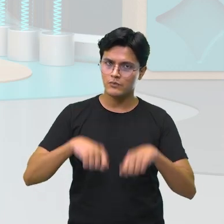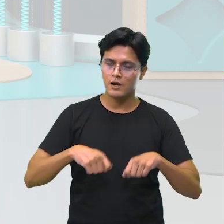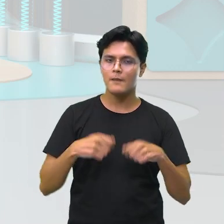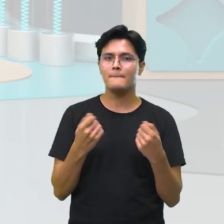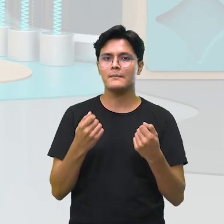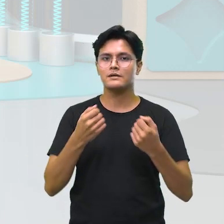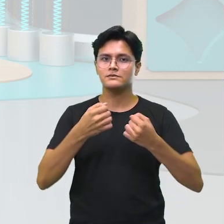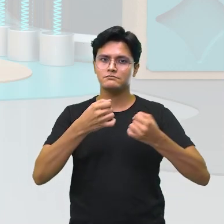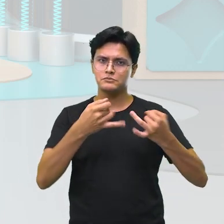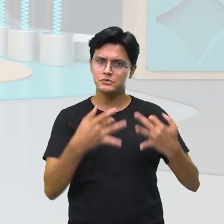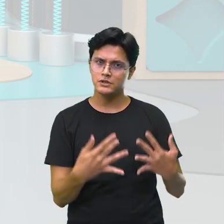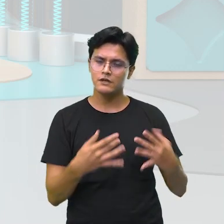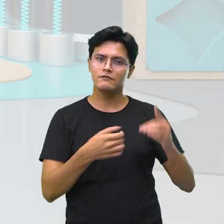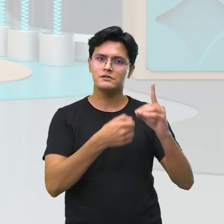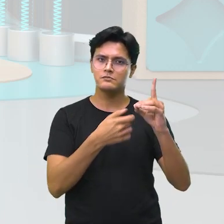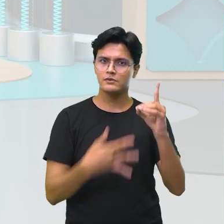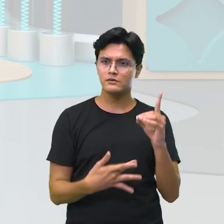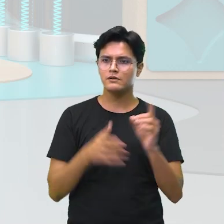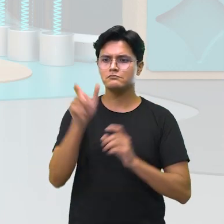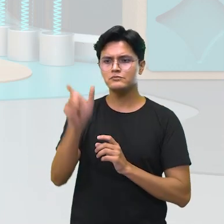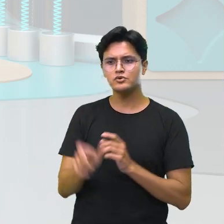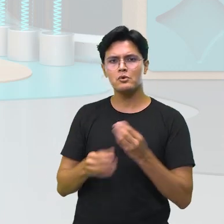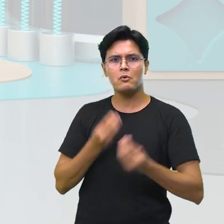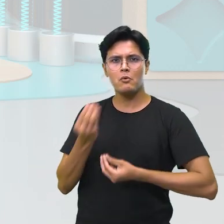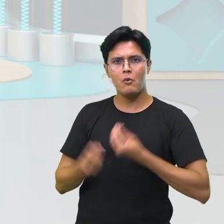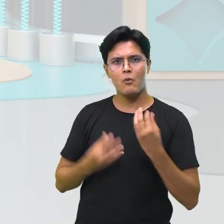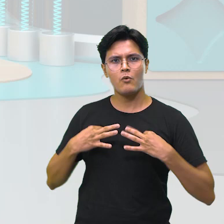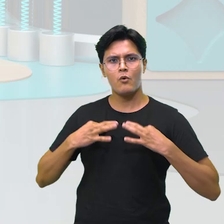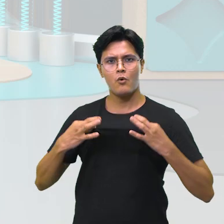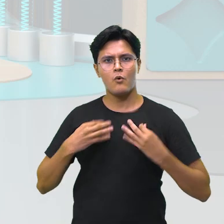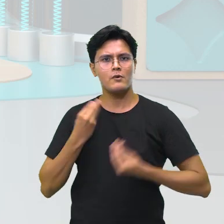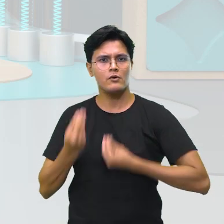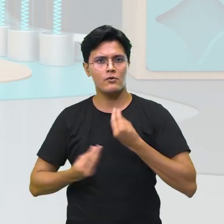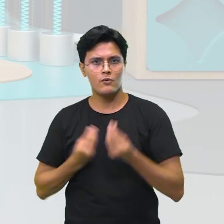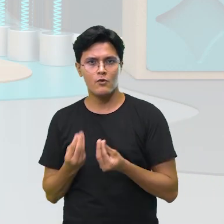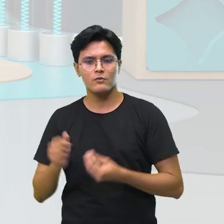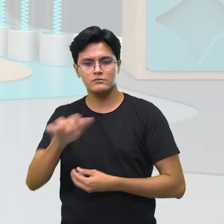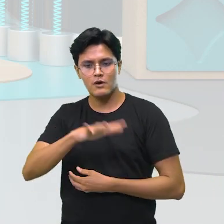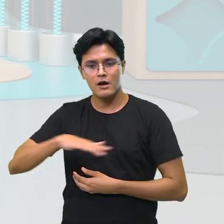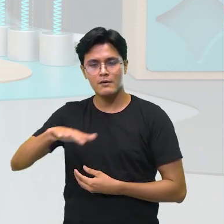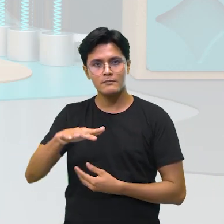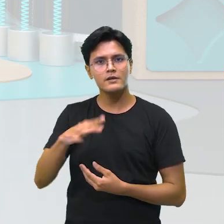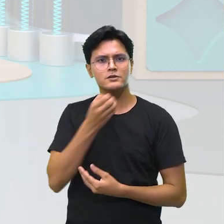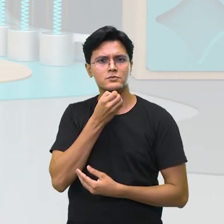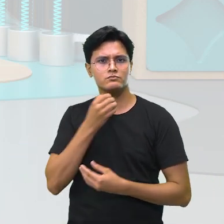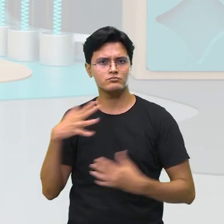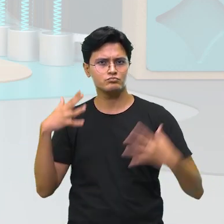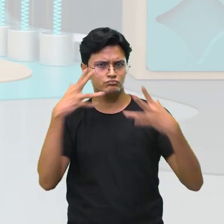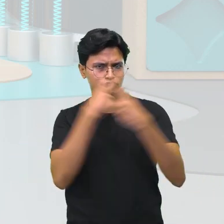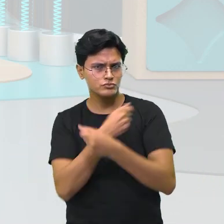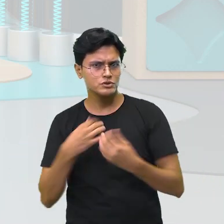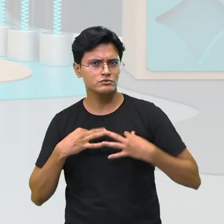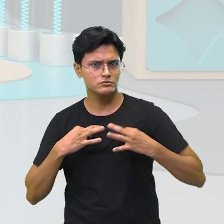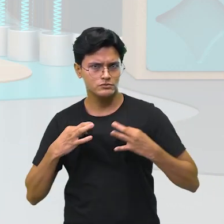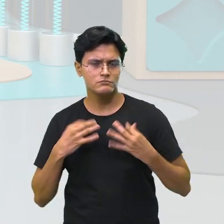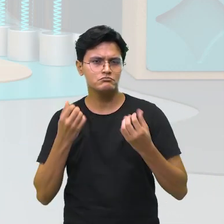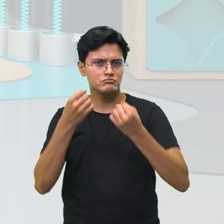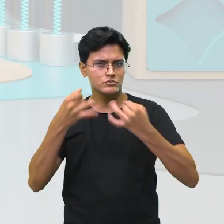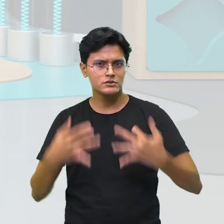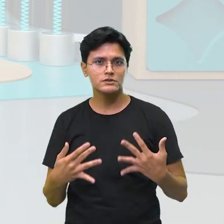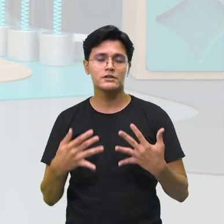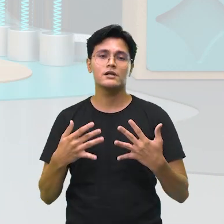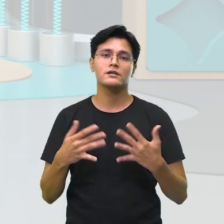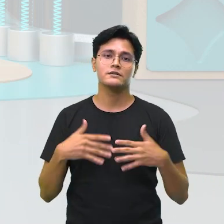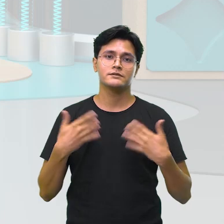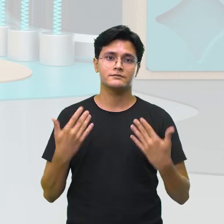pessoa? Descreve, como é que ela estava? Estava bem vestida? O ambiente era bonito? Como é que estava o ambiente? Quando a gente vai contar uma história, a gente não fica assim perguntando, ah, como é que era isso, como é que era aquilo?